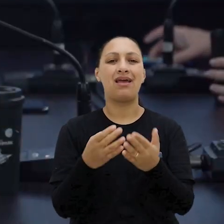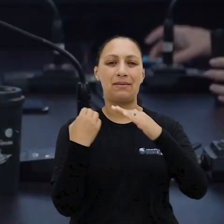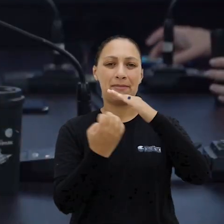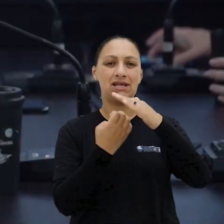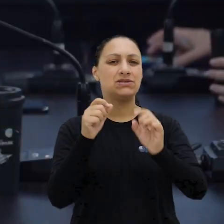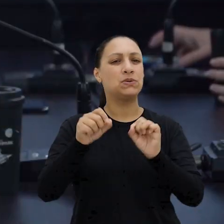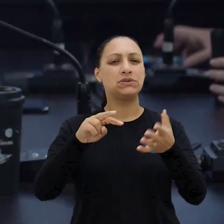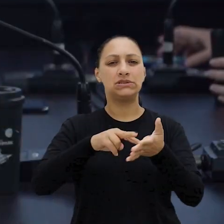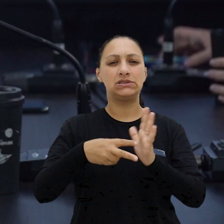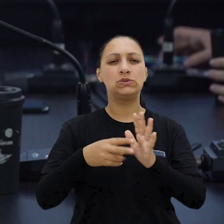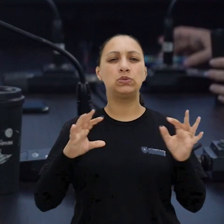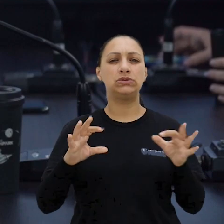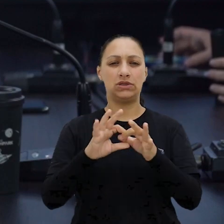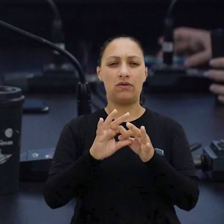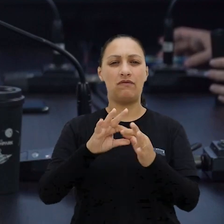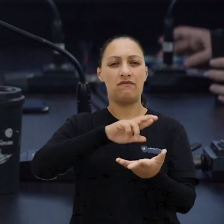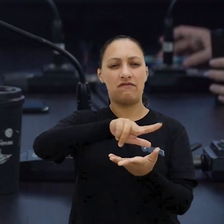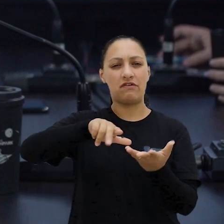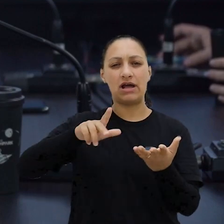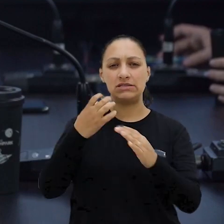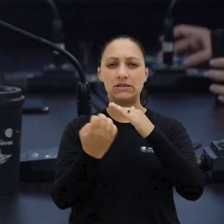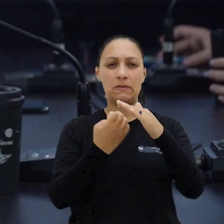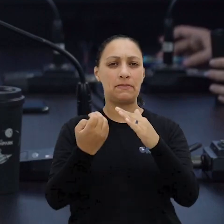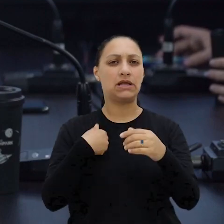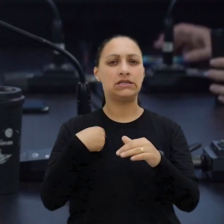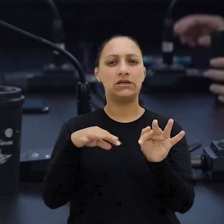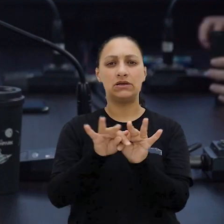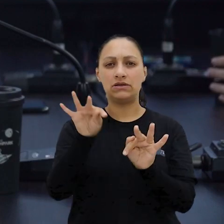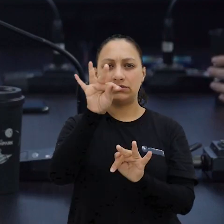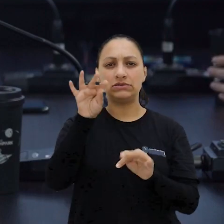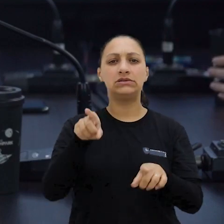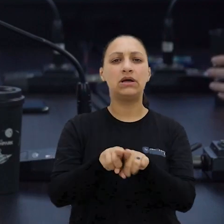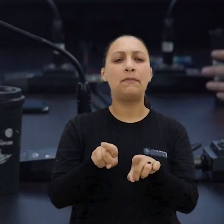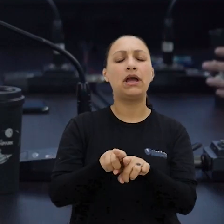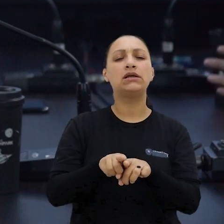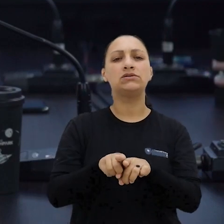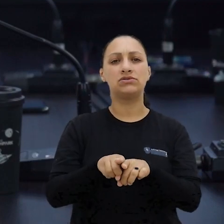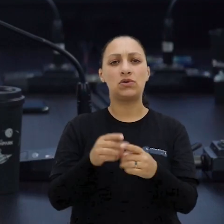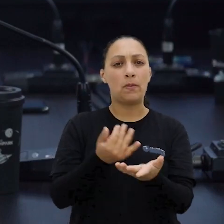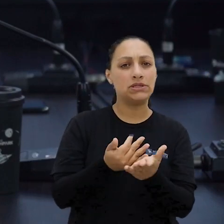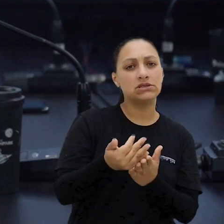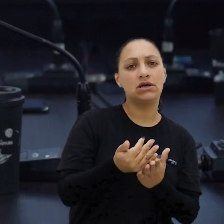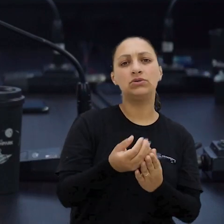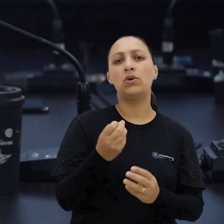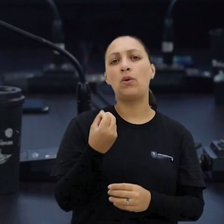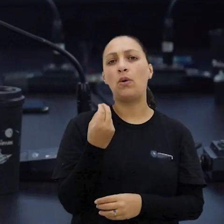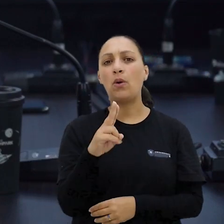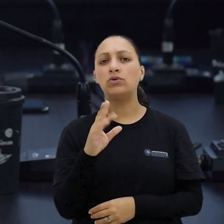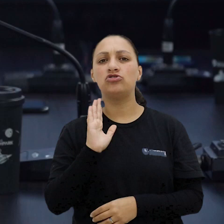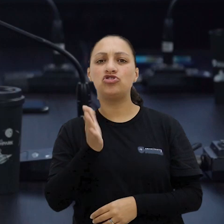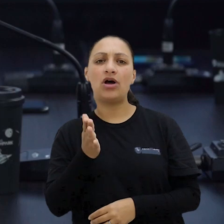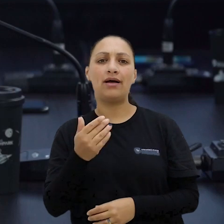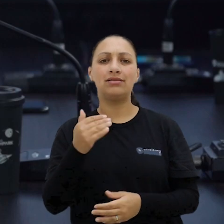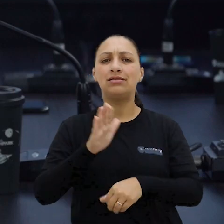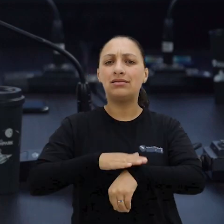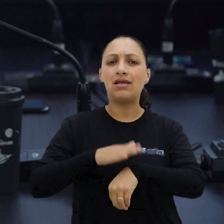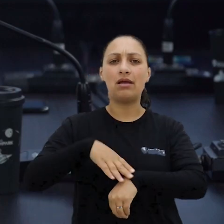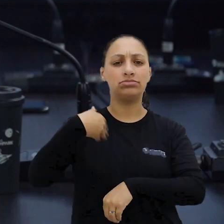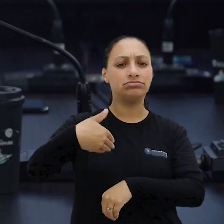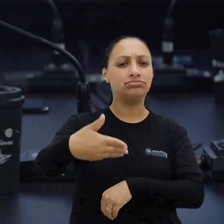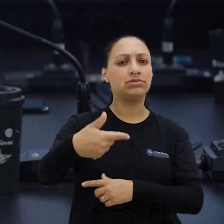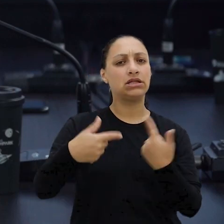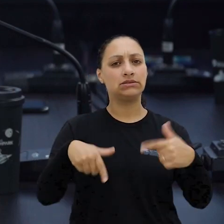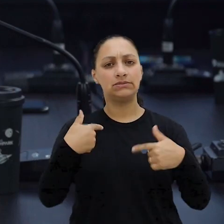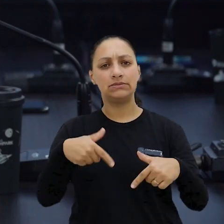várias empresas do Fevale Tech Park, de várias modalidades, desde empresas que estão iniciando, empresas que já estão mais